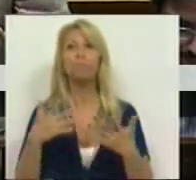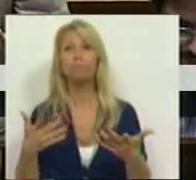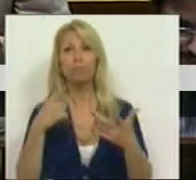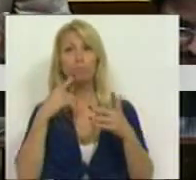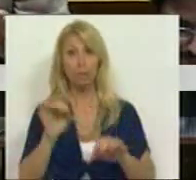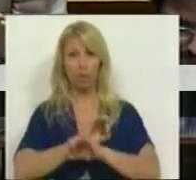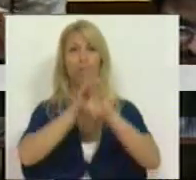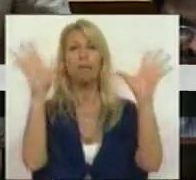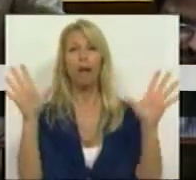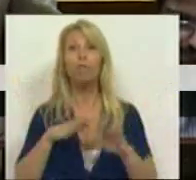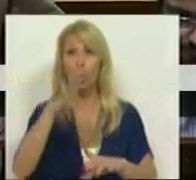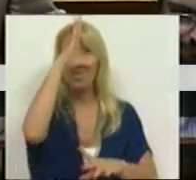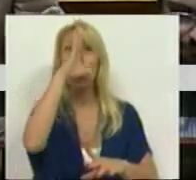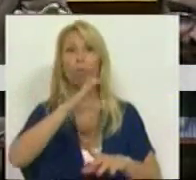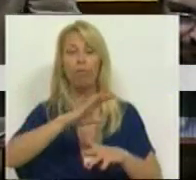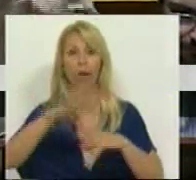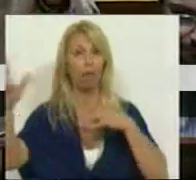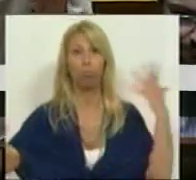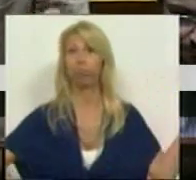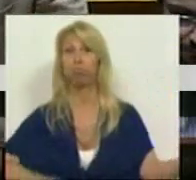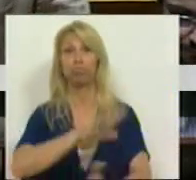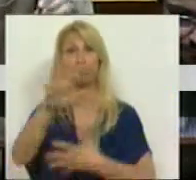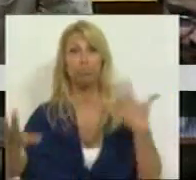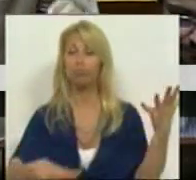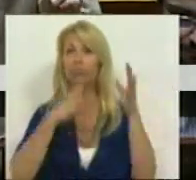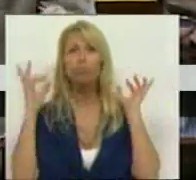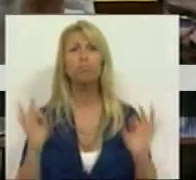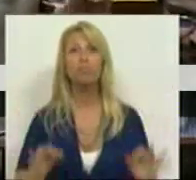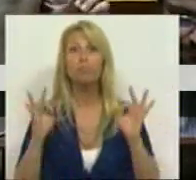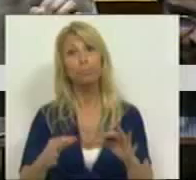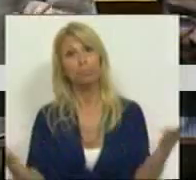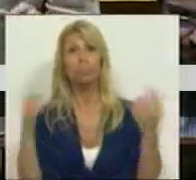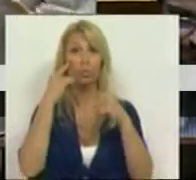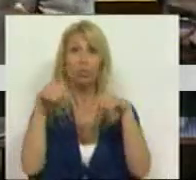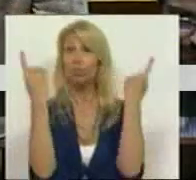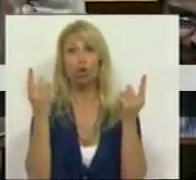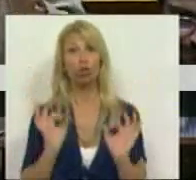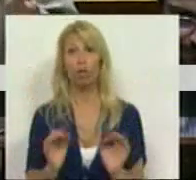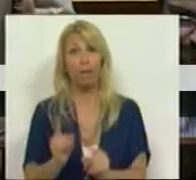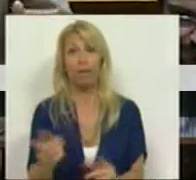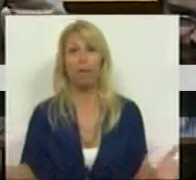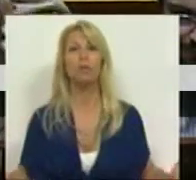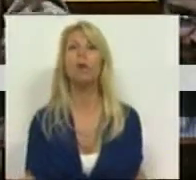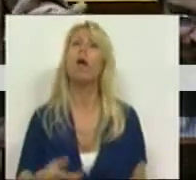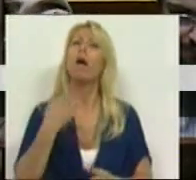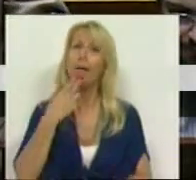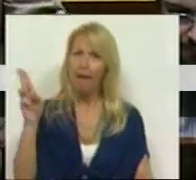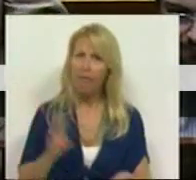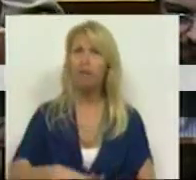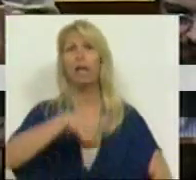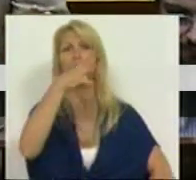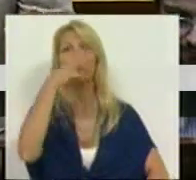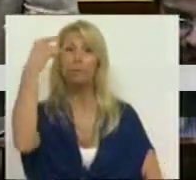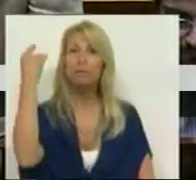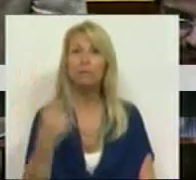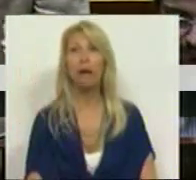este Governo está em desnorte completo. É exatamente isso que veio demonstrar. É verdade que tem argumentos, trouxe argumentos ao